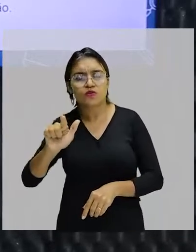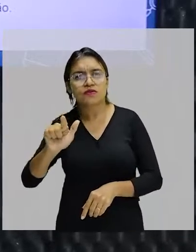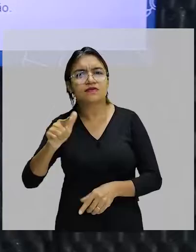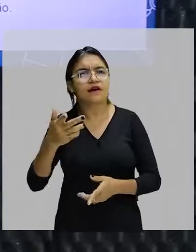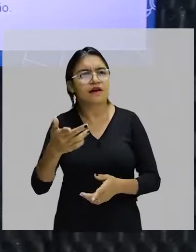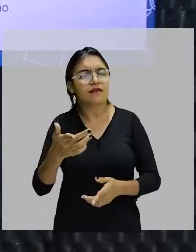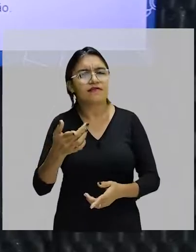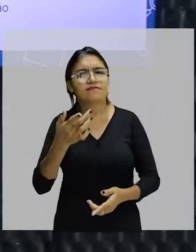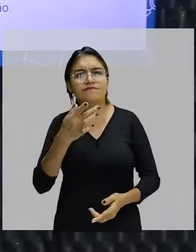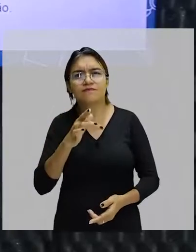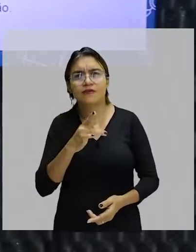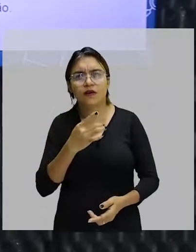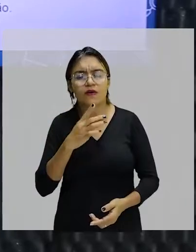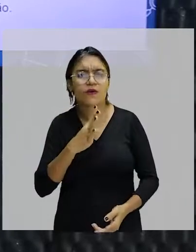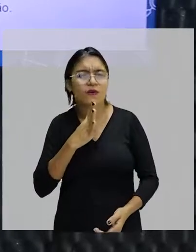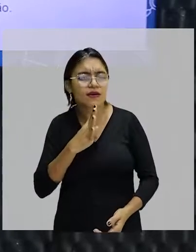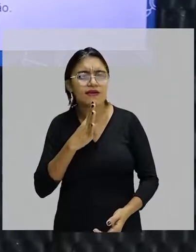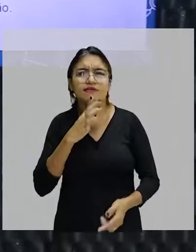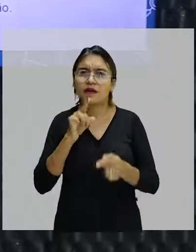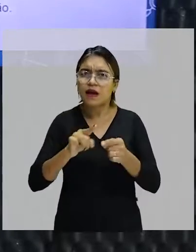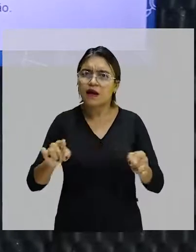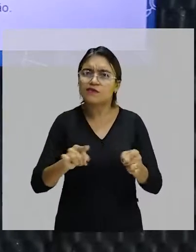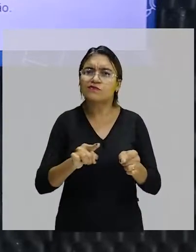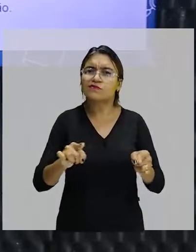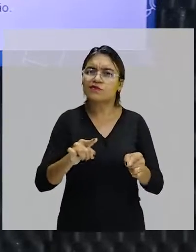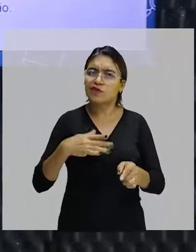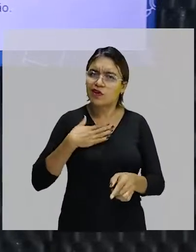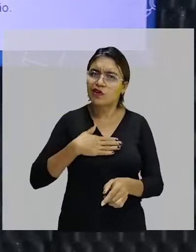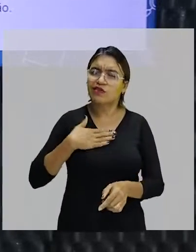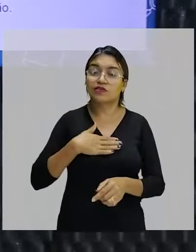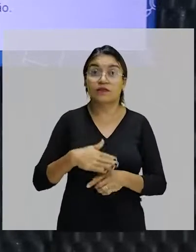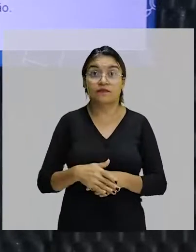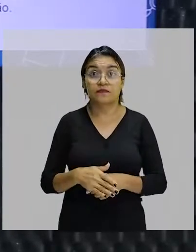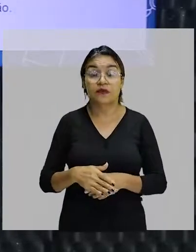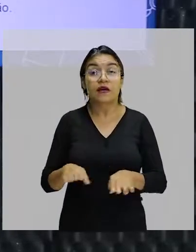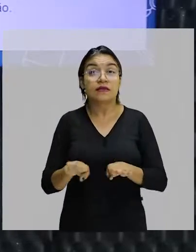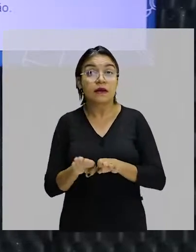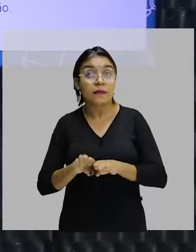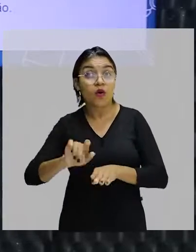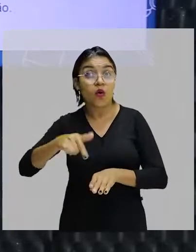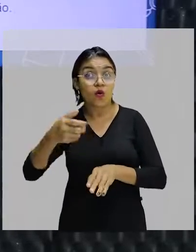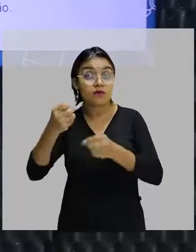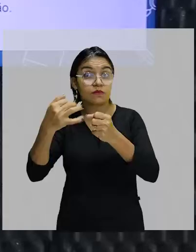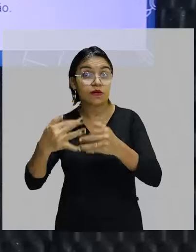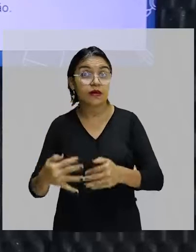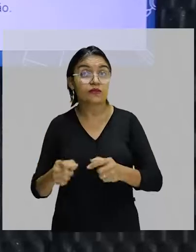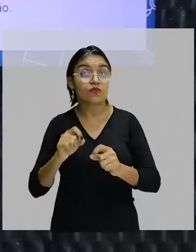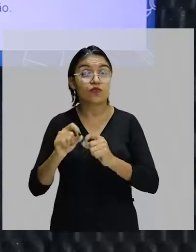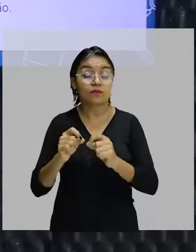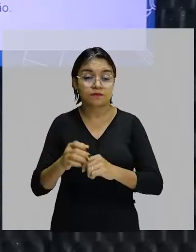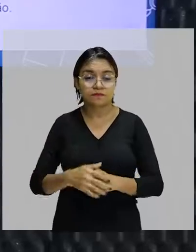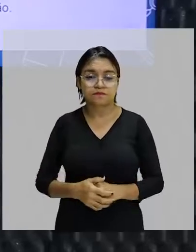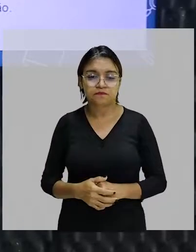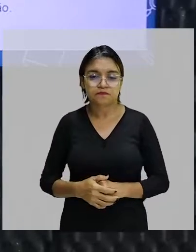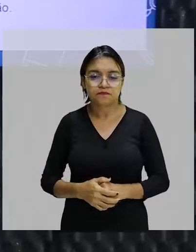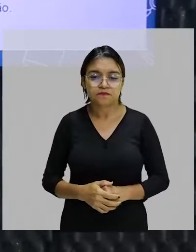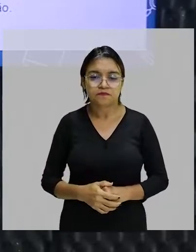discos, elas começavam a conhecer essas músicas. Um outro aspecto também relacionado a essa proximidade é que,